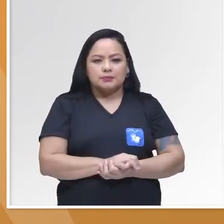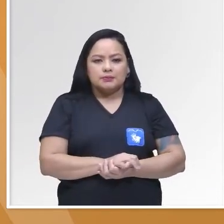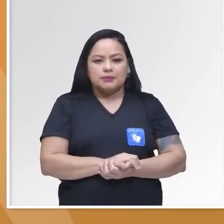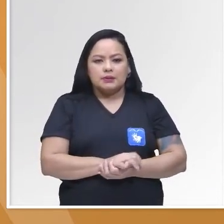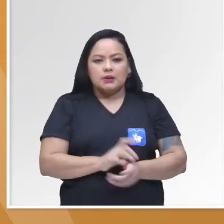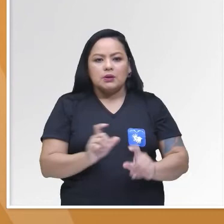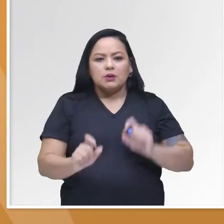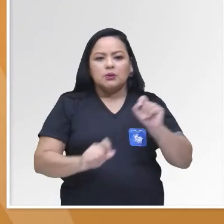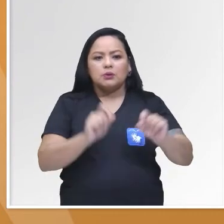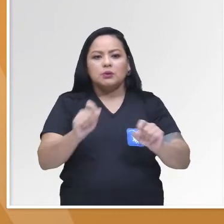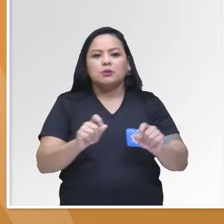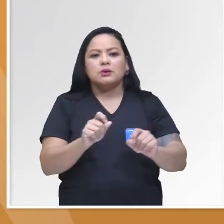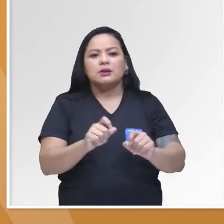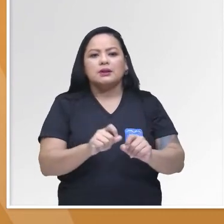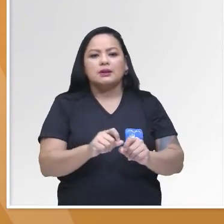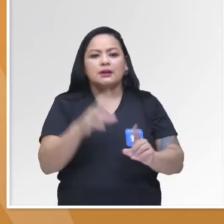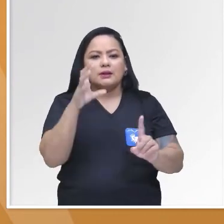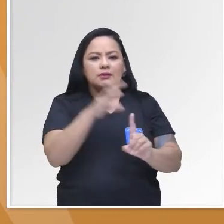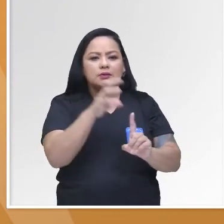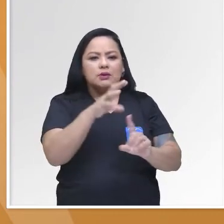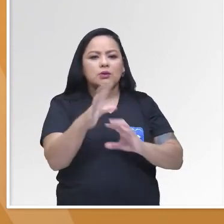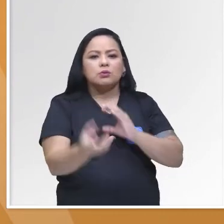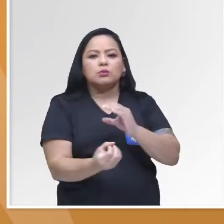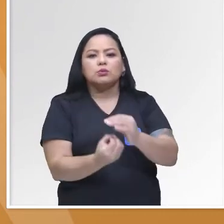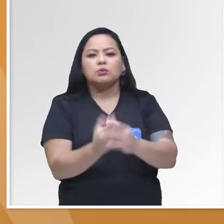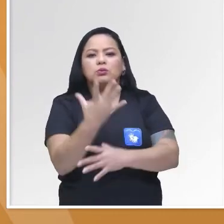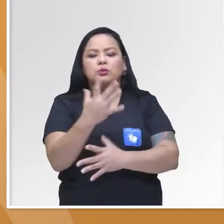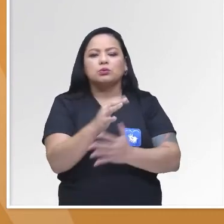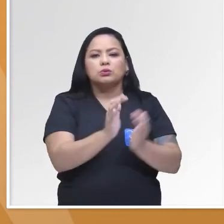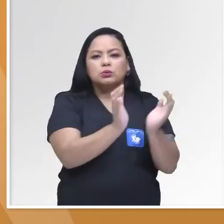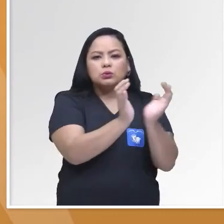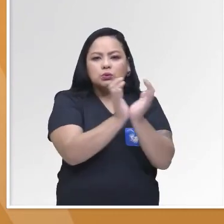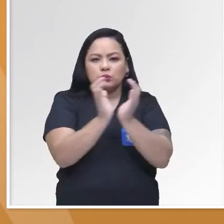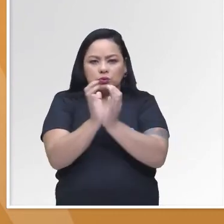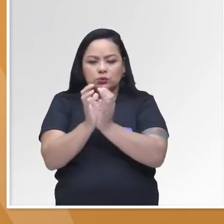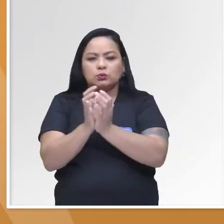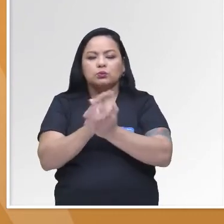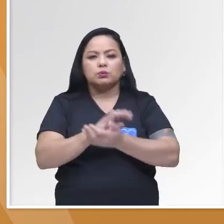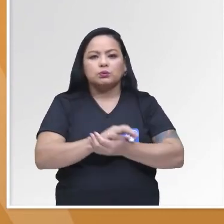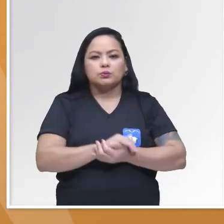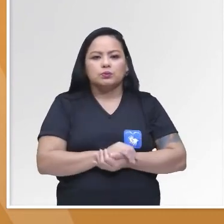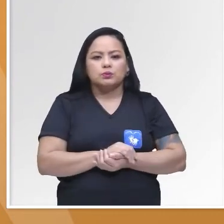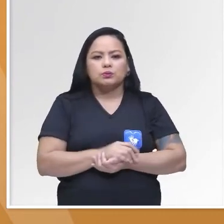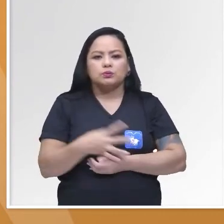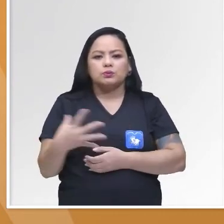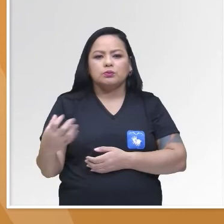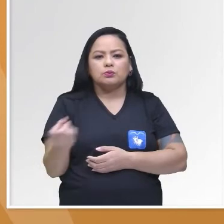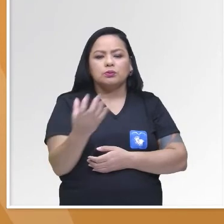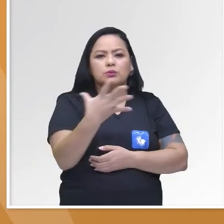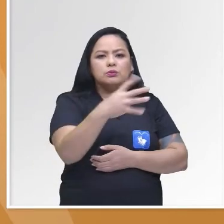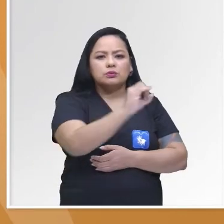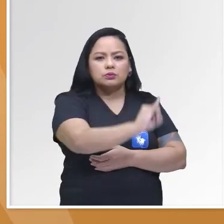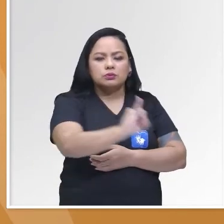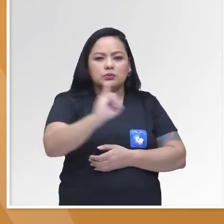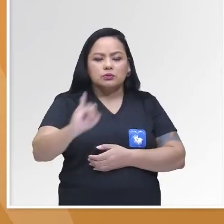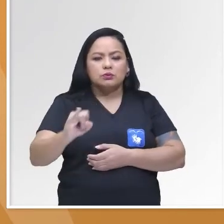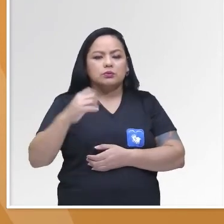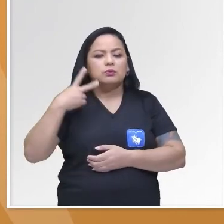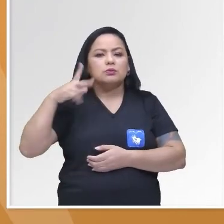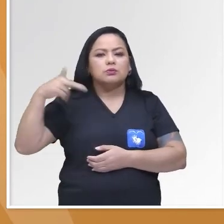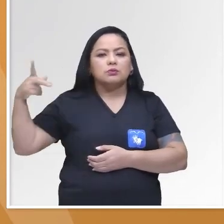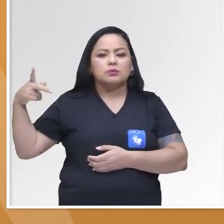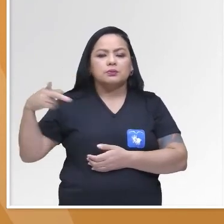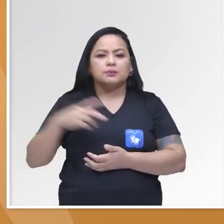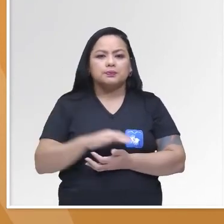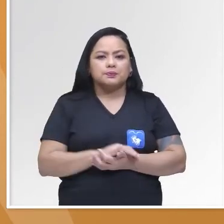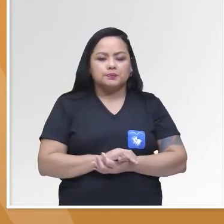que implicou o surgimento de um conjunto novo de instituições